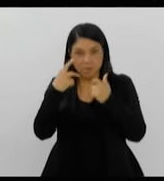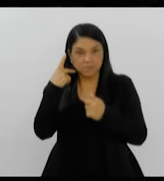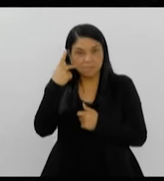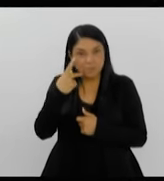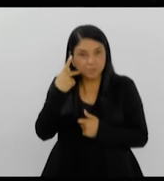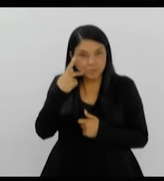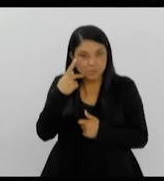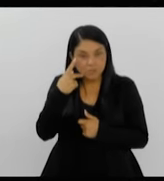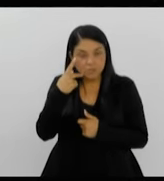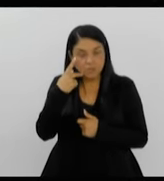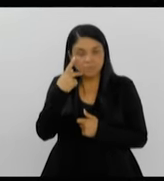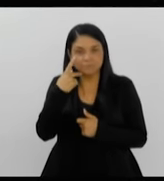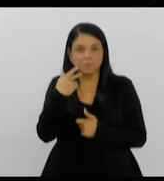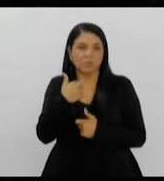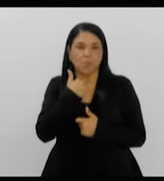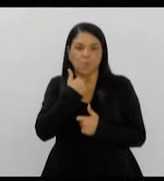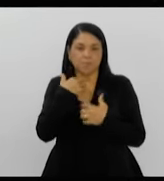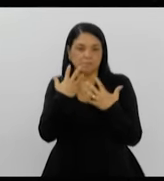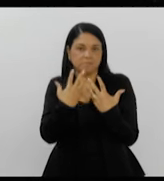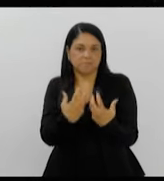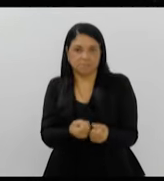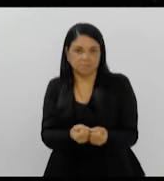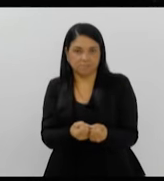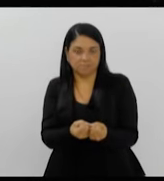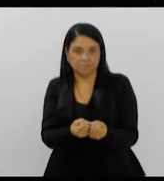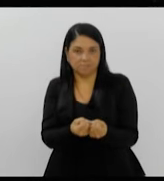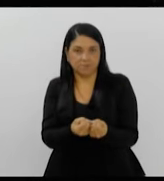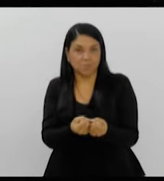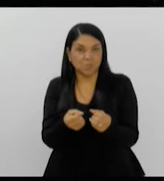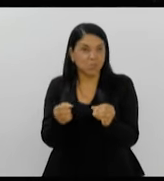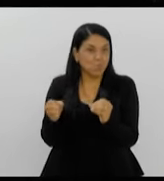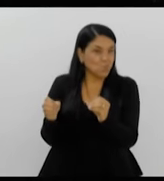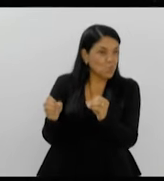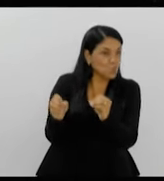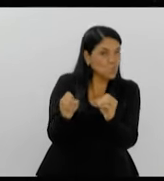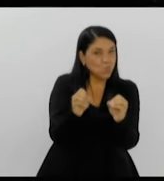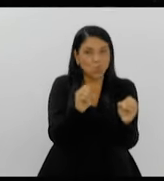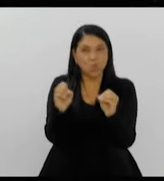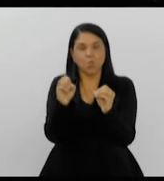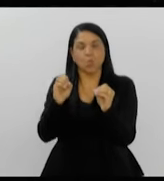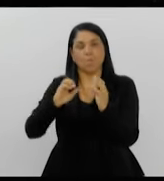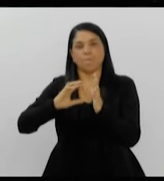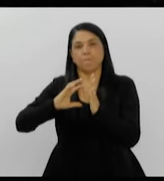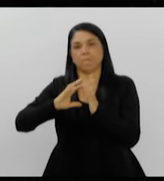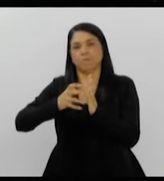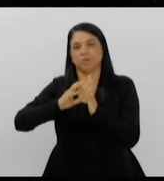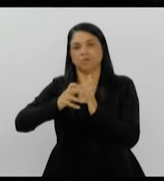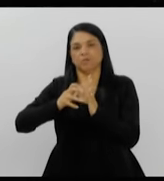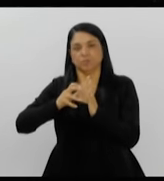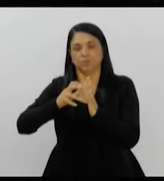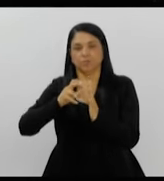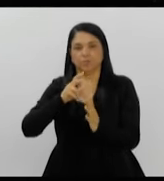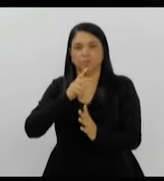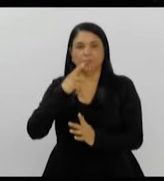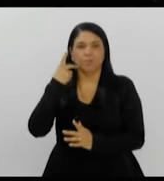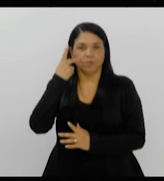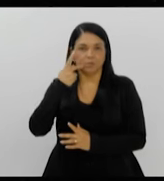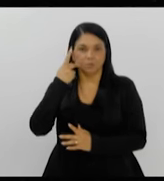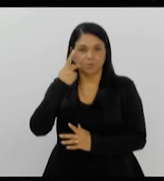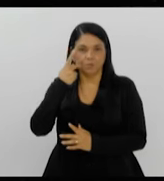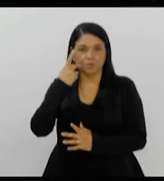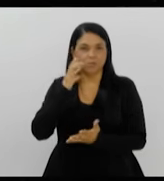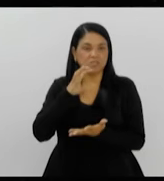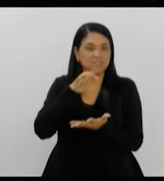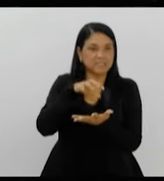pode ser admitida por nenhum partido político seja de